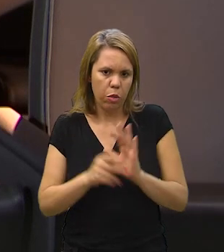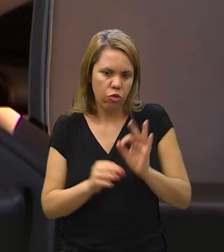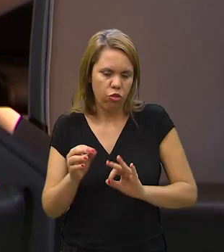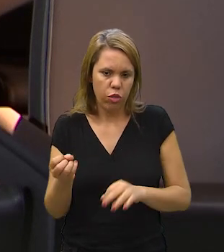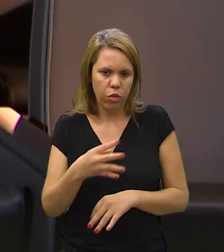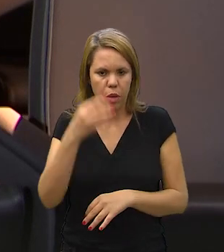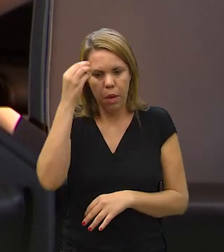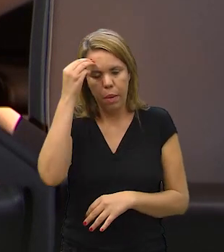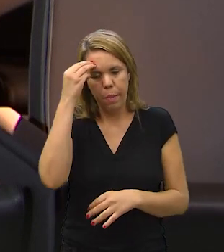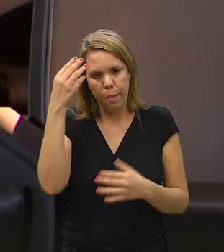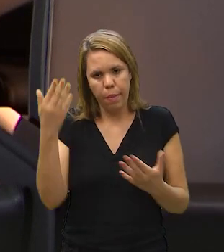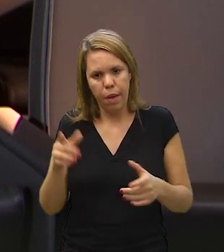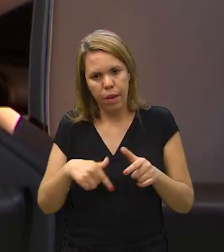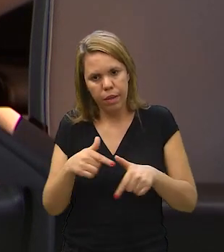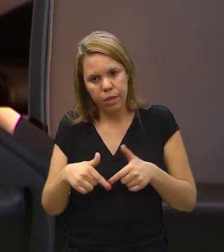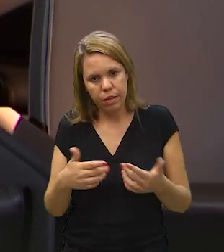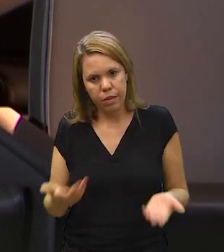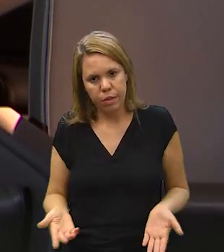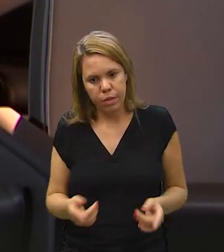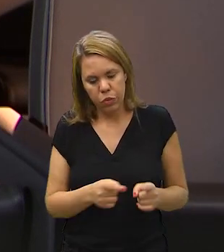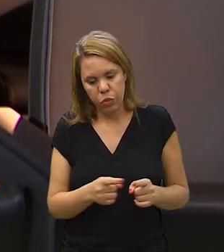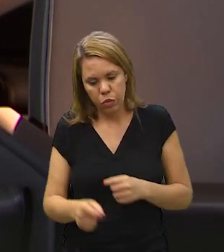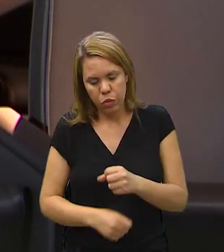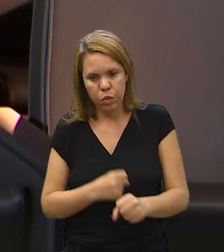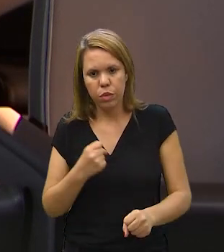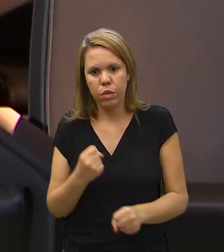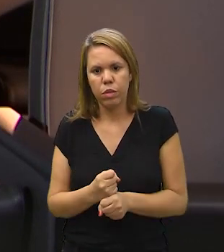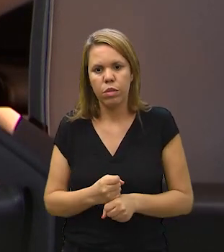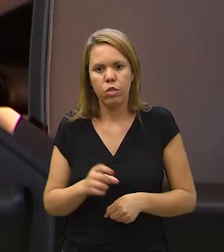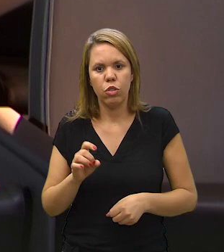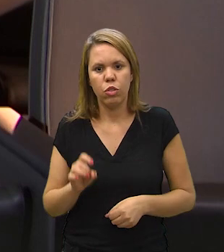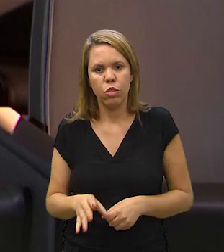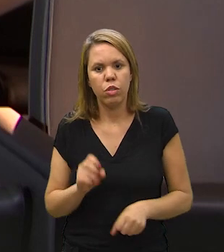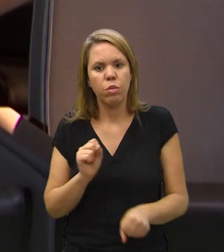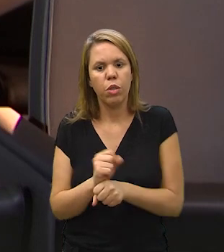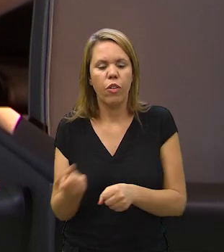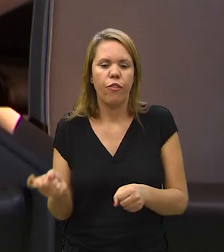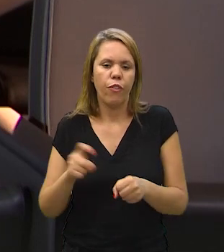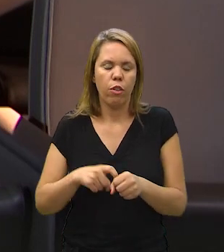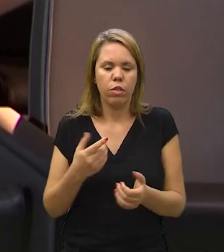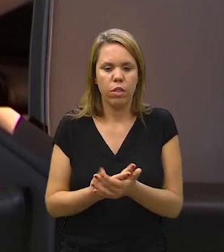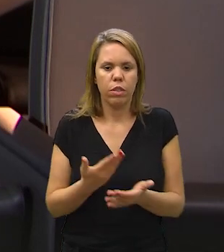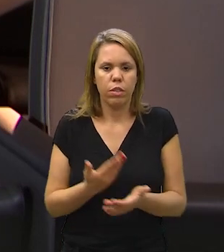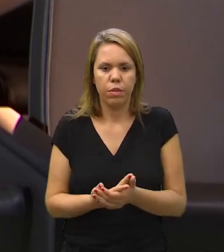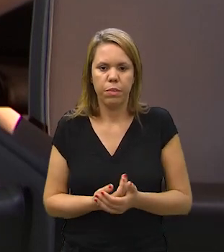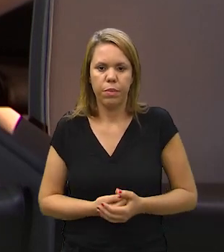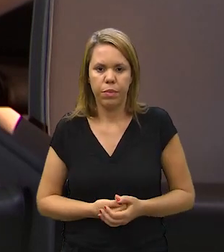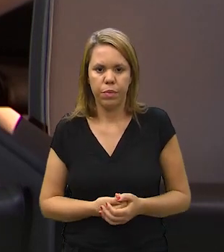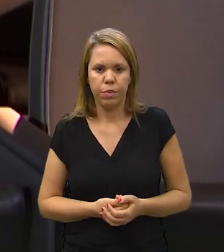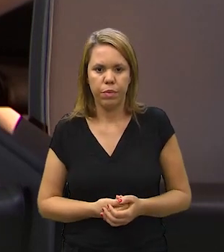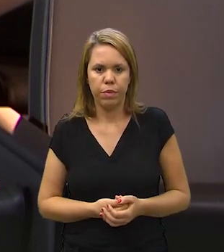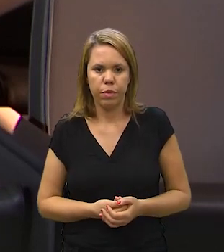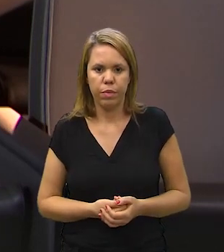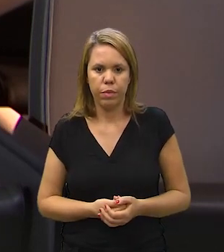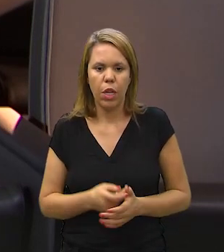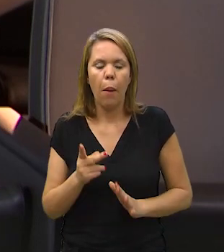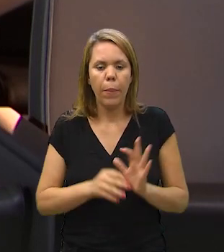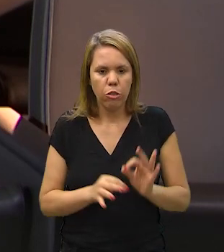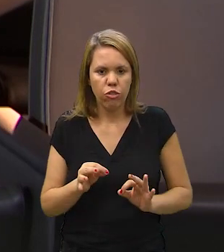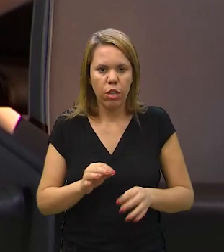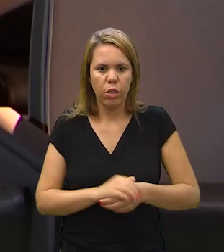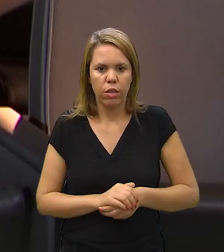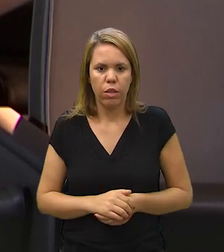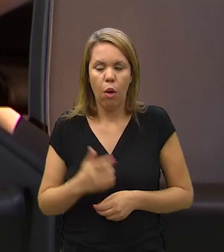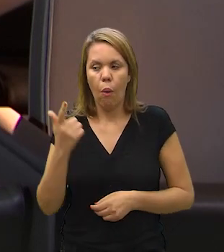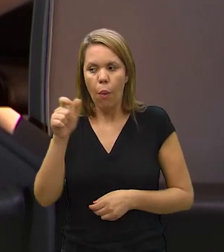gente trabalhou durante esse ano que agora é só esperar voltar às aulas mesmo, Sim. né? Existem outros